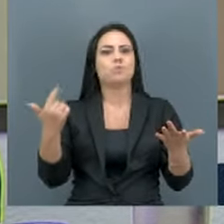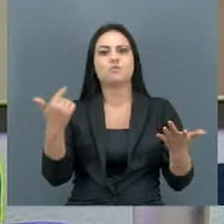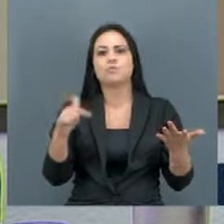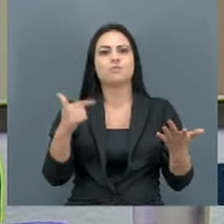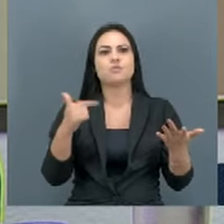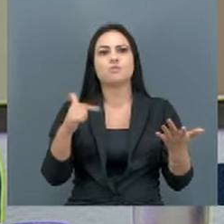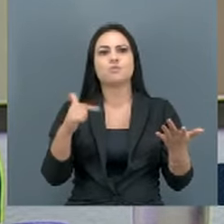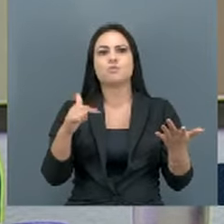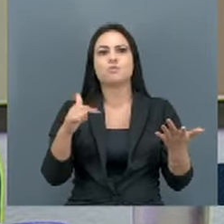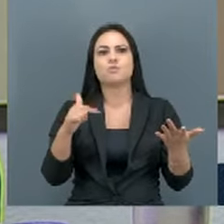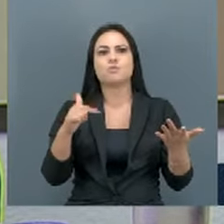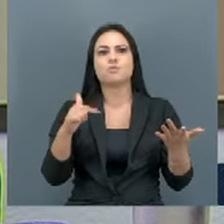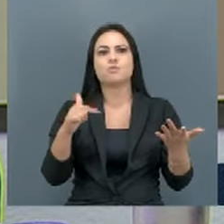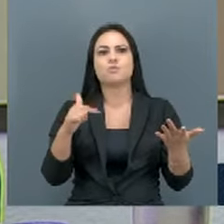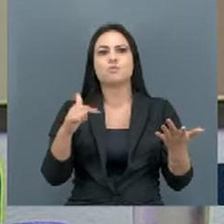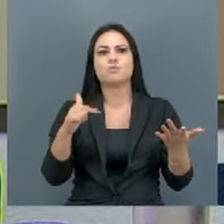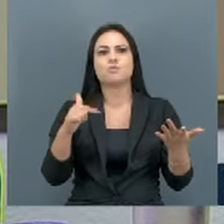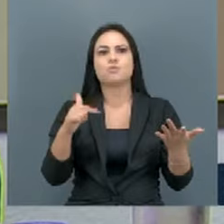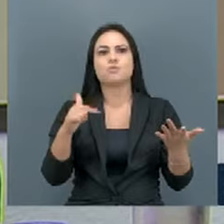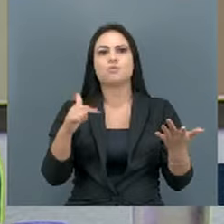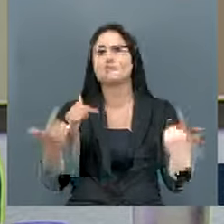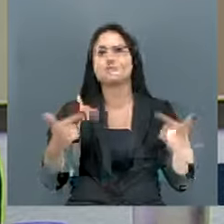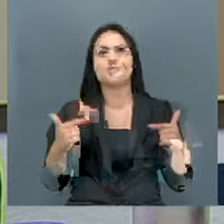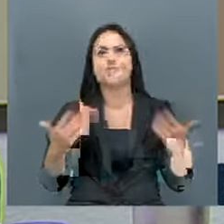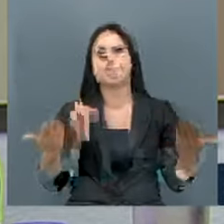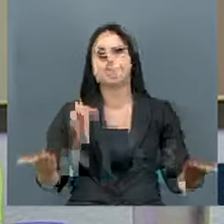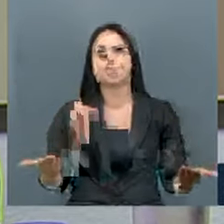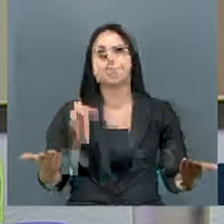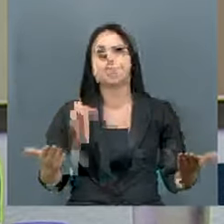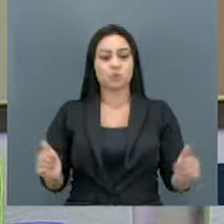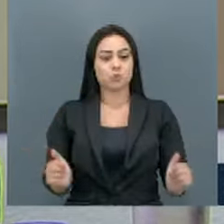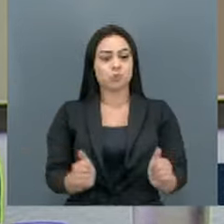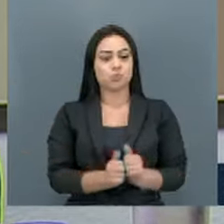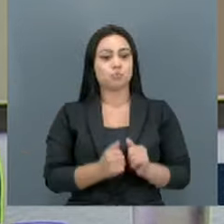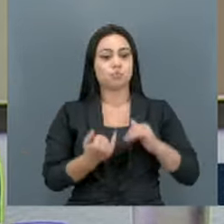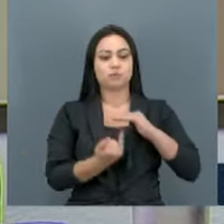o diálogo com a instituição,